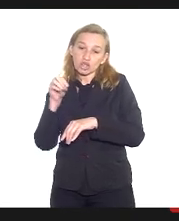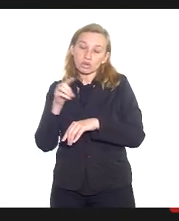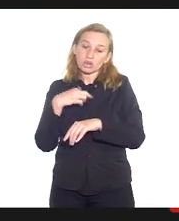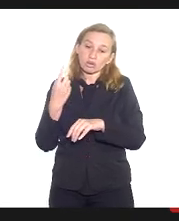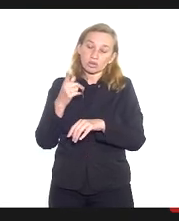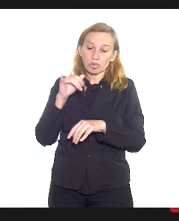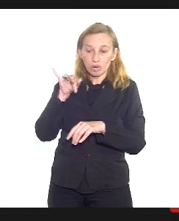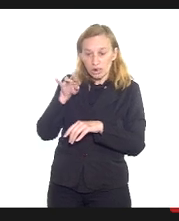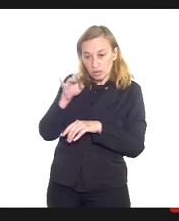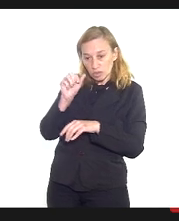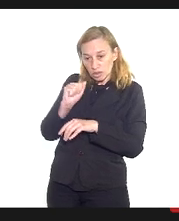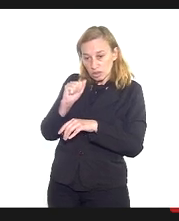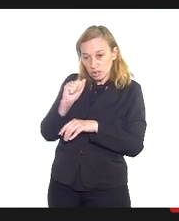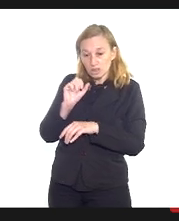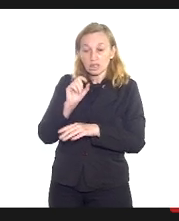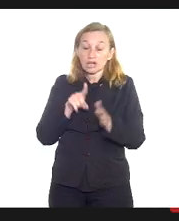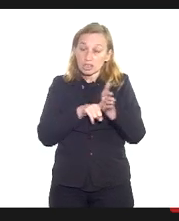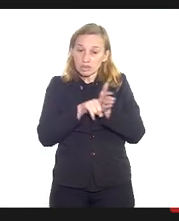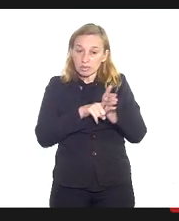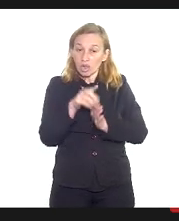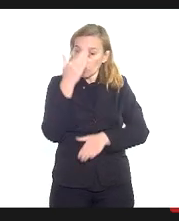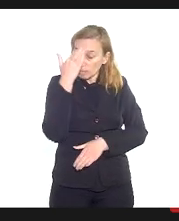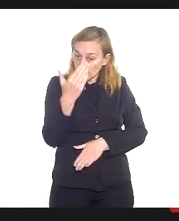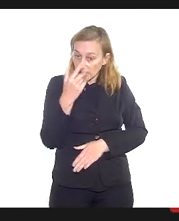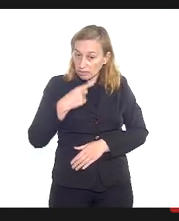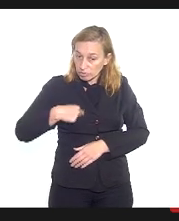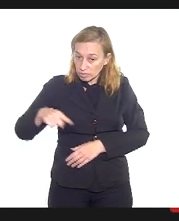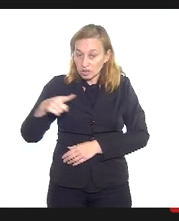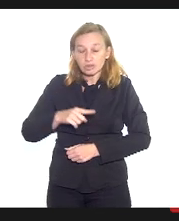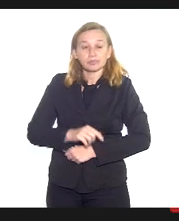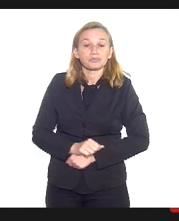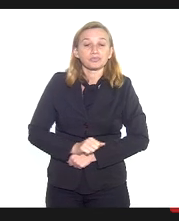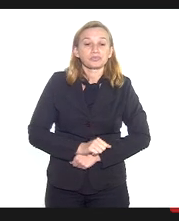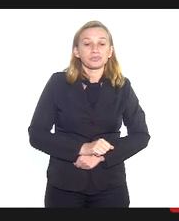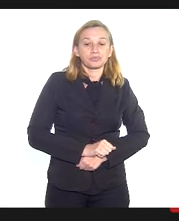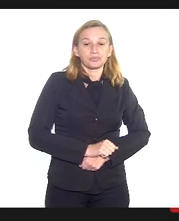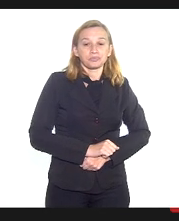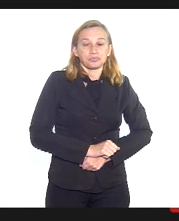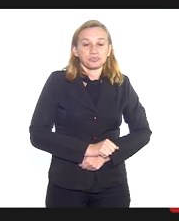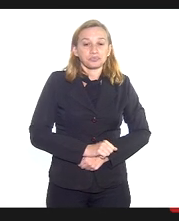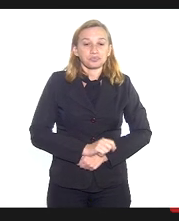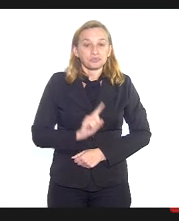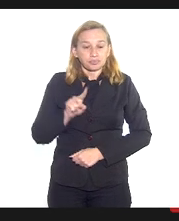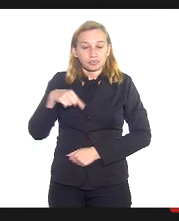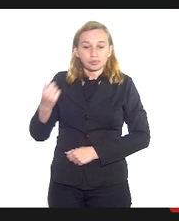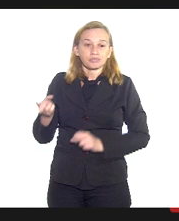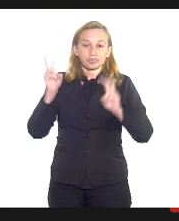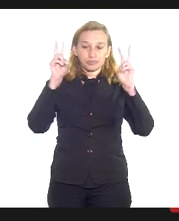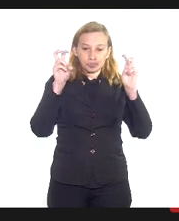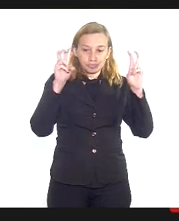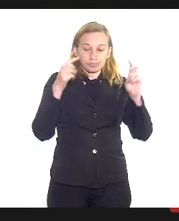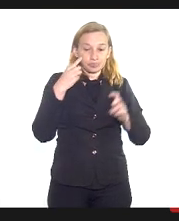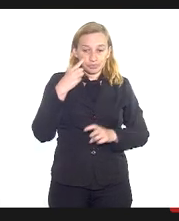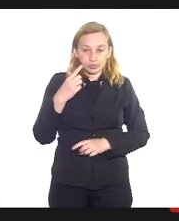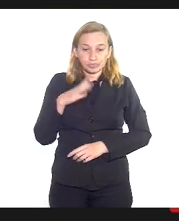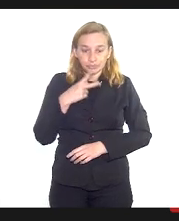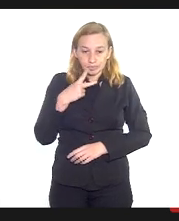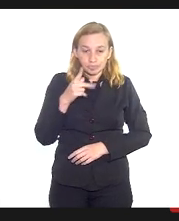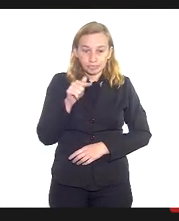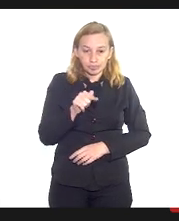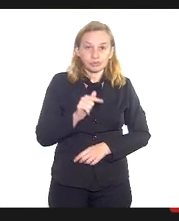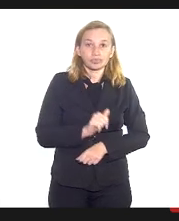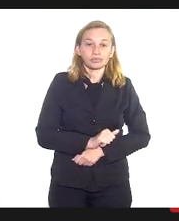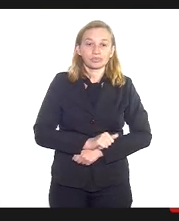procuradoria, examinar. Obrigado, vamos em frente. A outra questão que a gente já trouxe aqui,